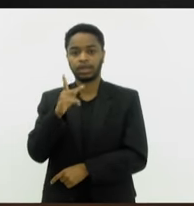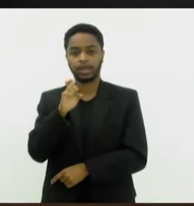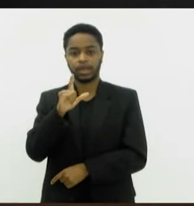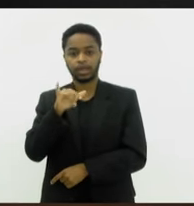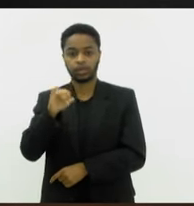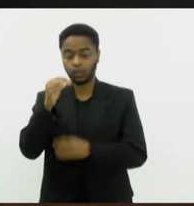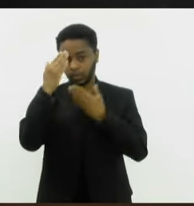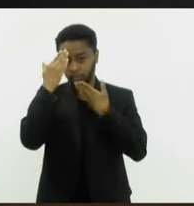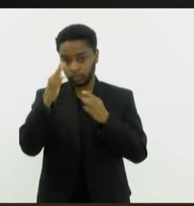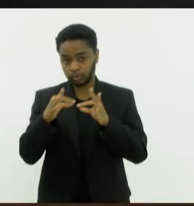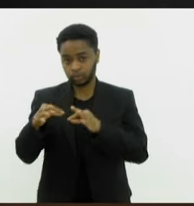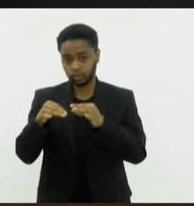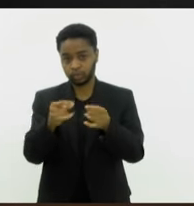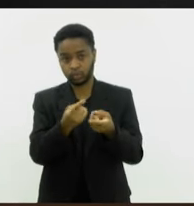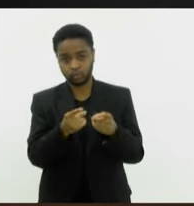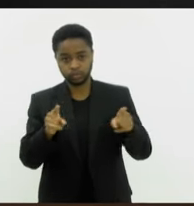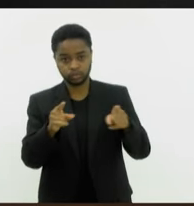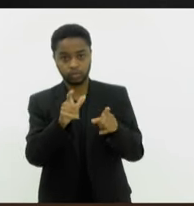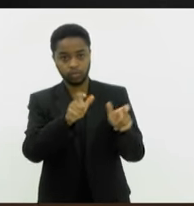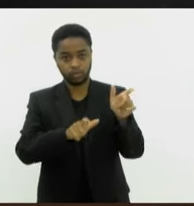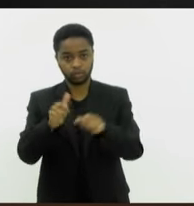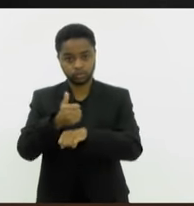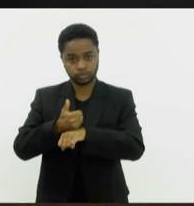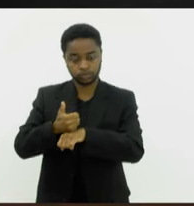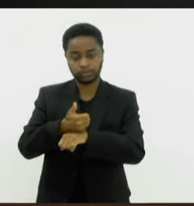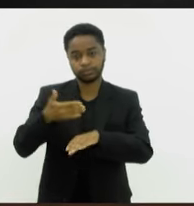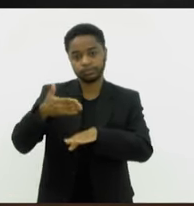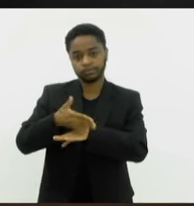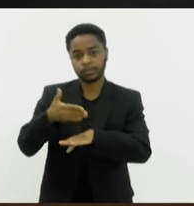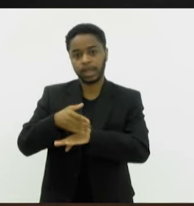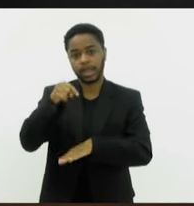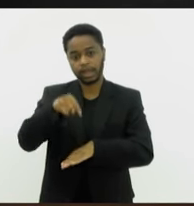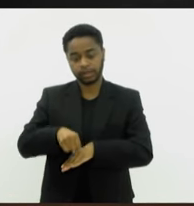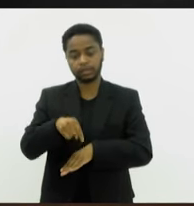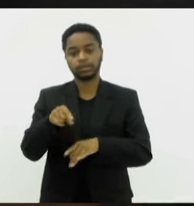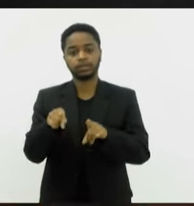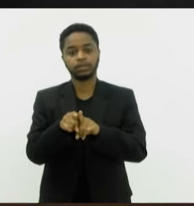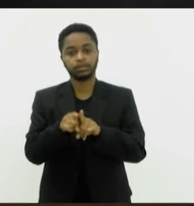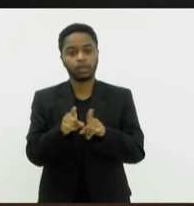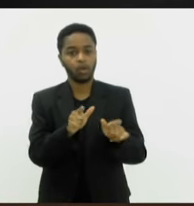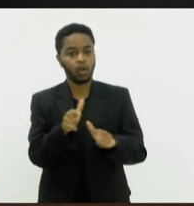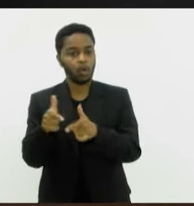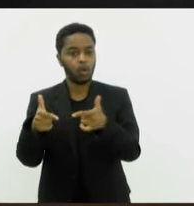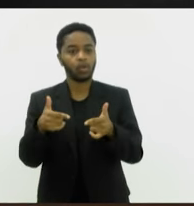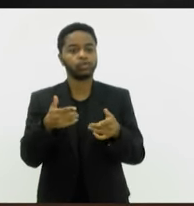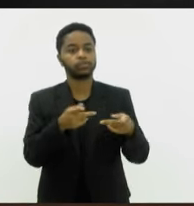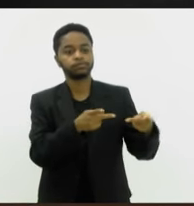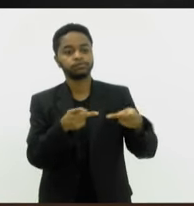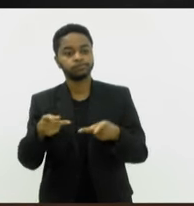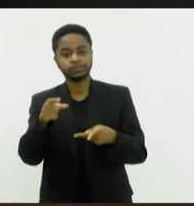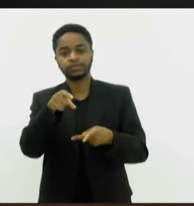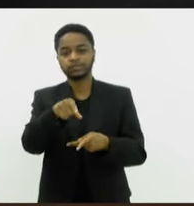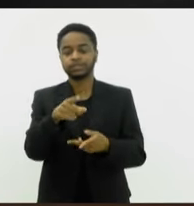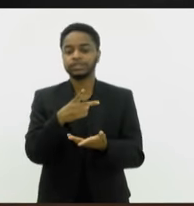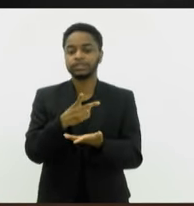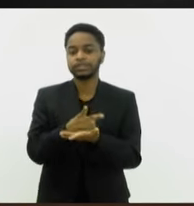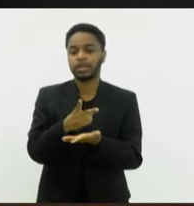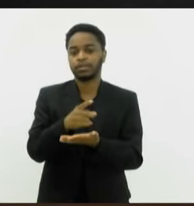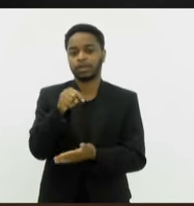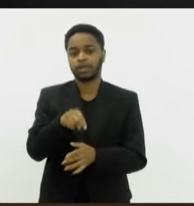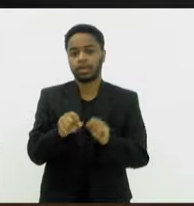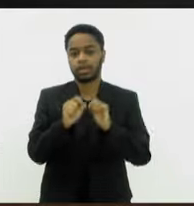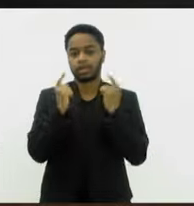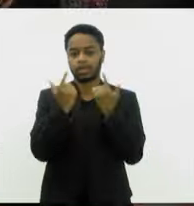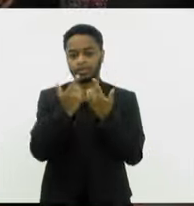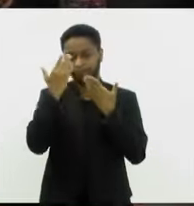todos os músicos pela participação em nossa solenidade e em todas as outras que vocês vê abrilhantando nessa casa muito